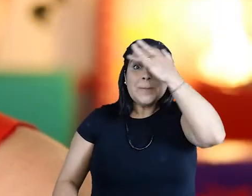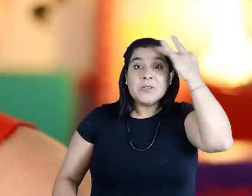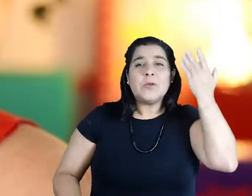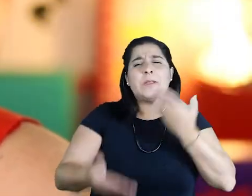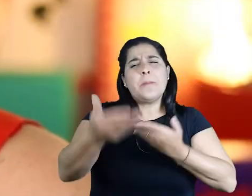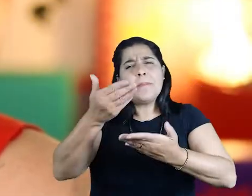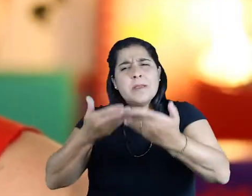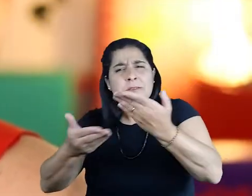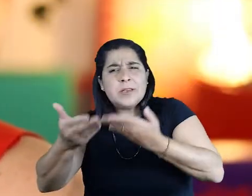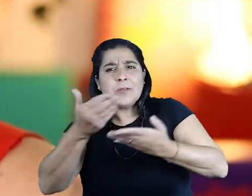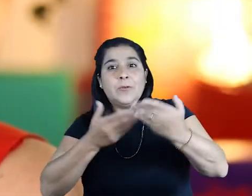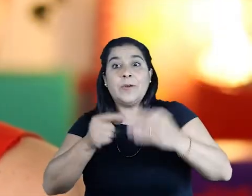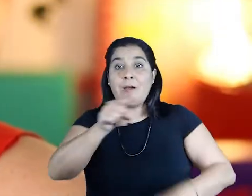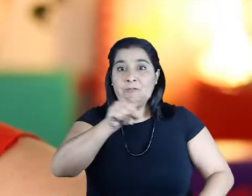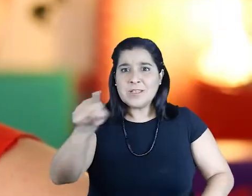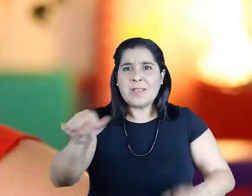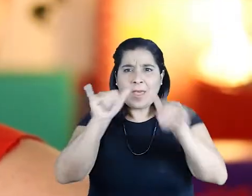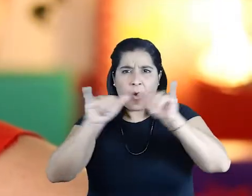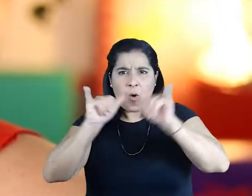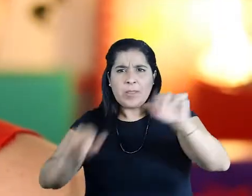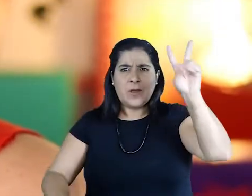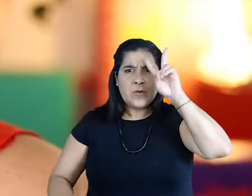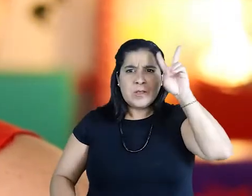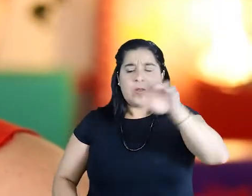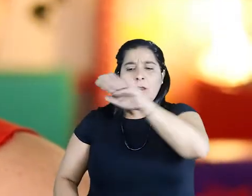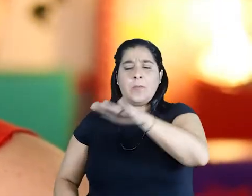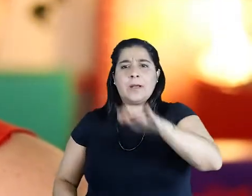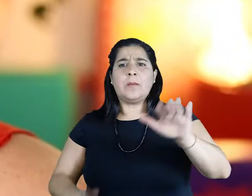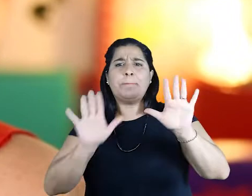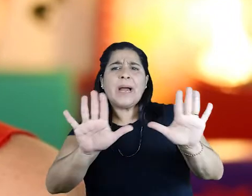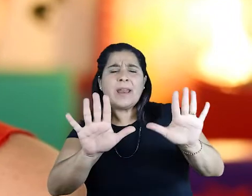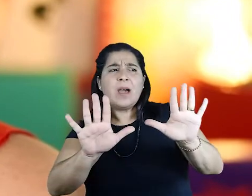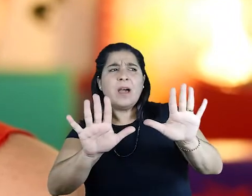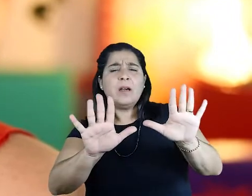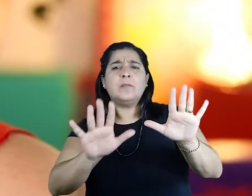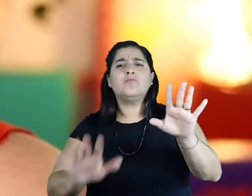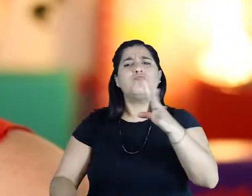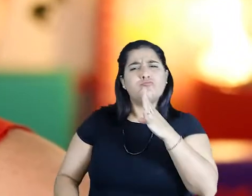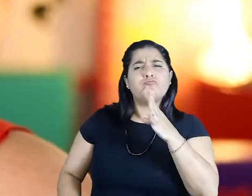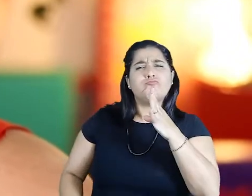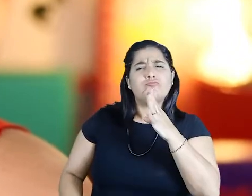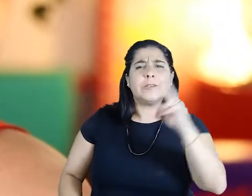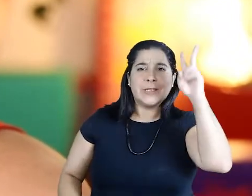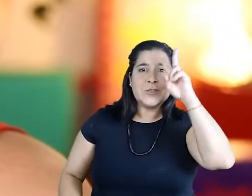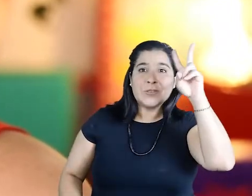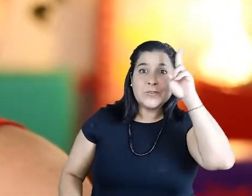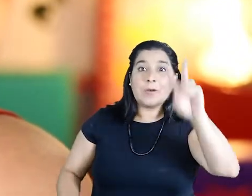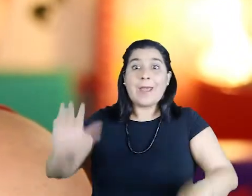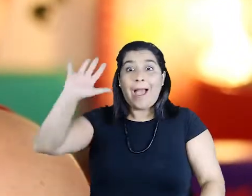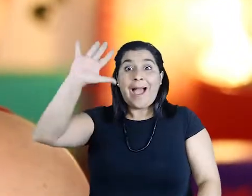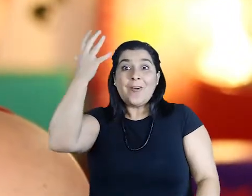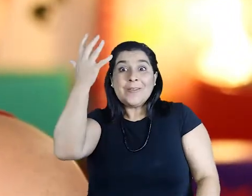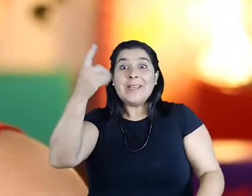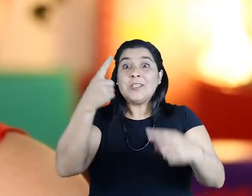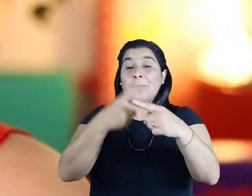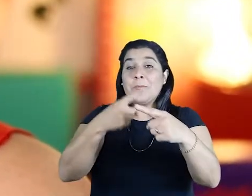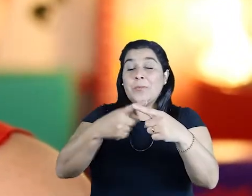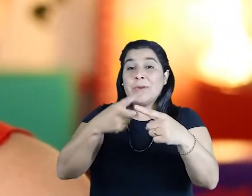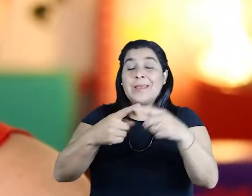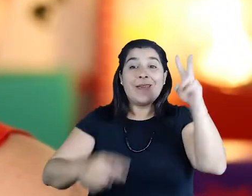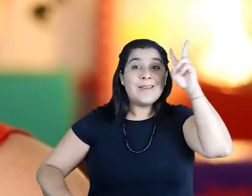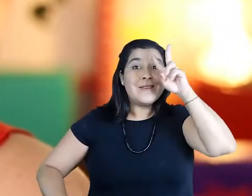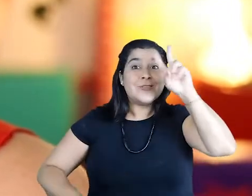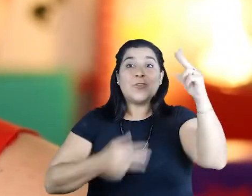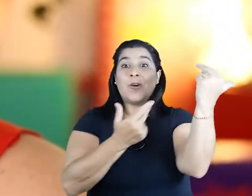Mediador, mediadora, você já foi interrompido por uma criança que te disse que já conhecia a história? Isso acontece porque uma história é como